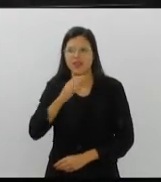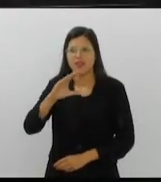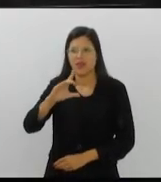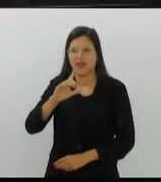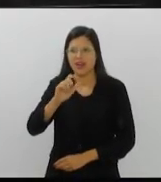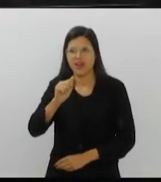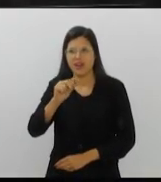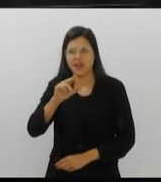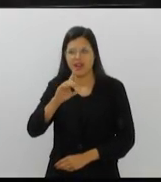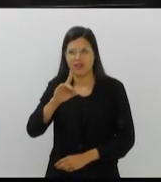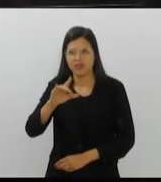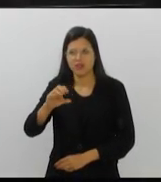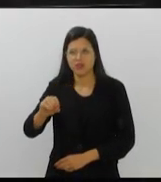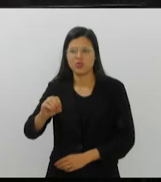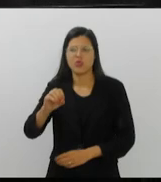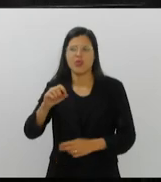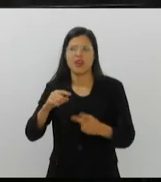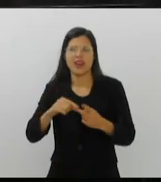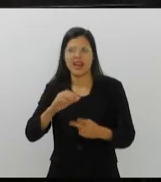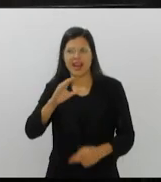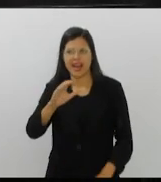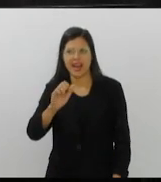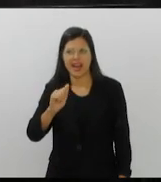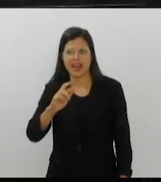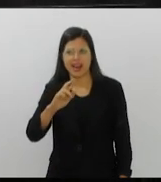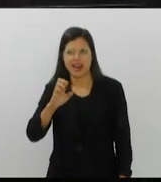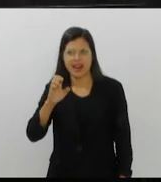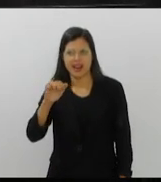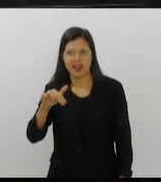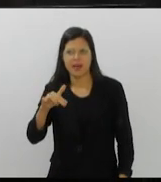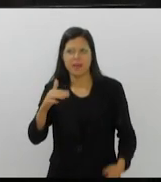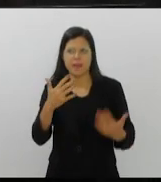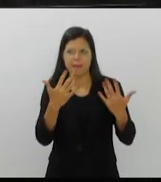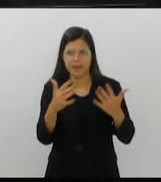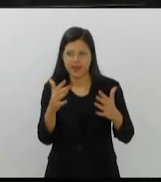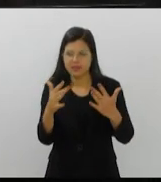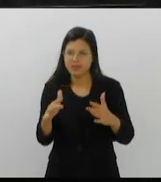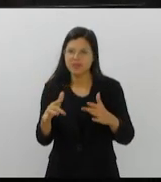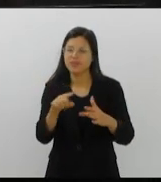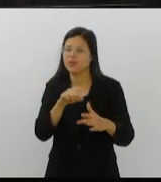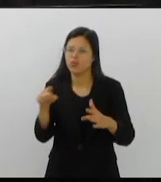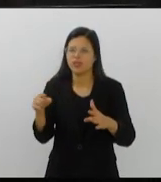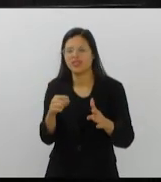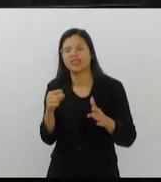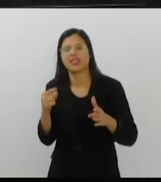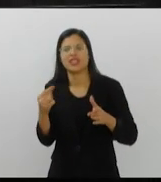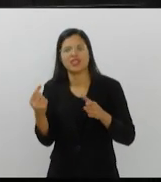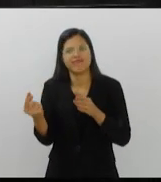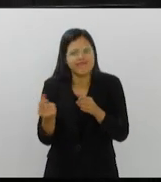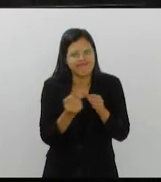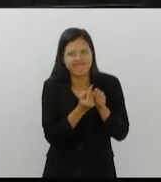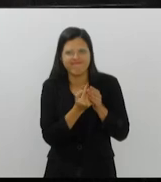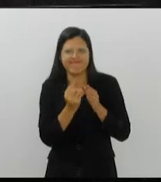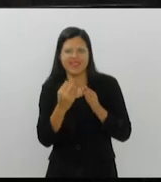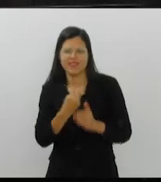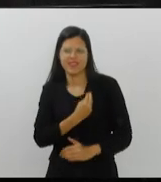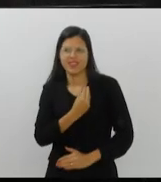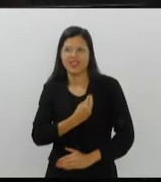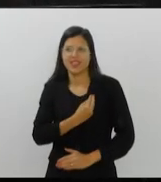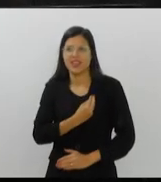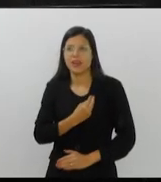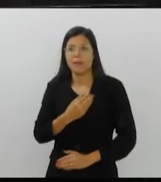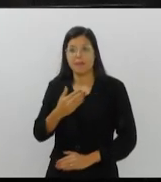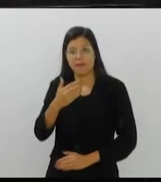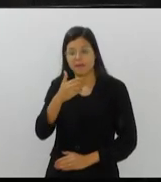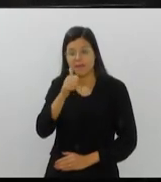chegaram agora, mas são meus amigos. Parabéns por vocês estarem fazendo parte da minha vida. A minha filha, que é uma bênção de Deus, eu